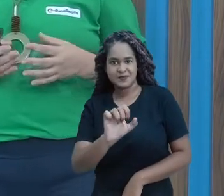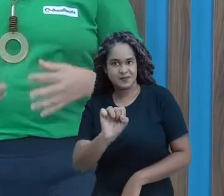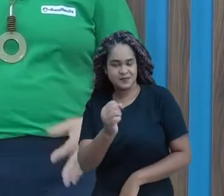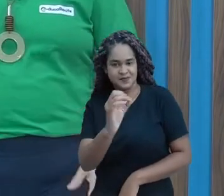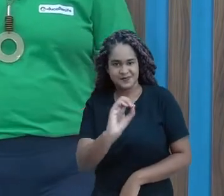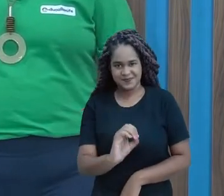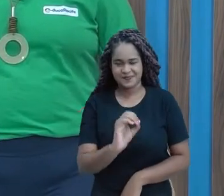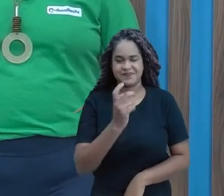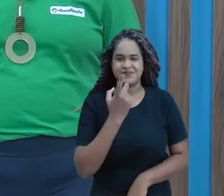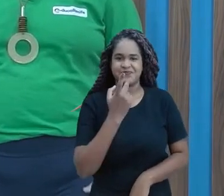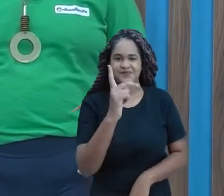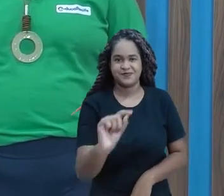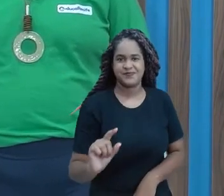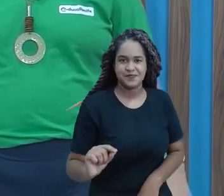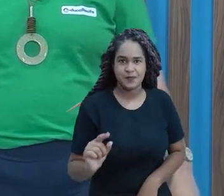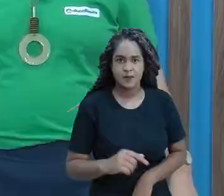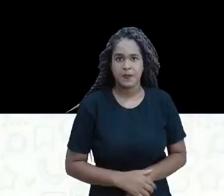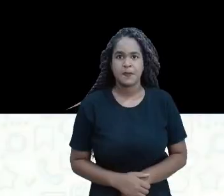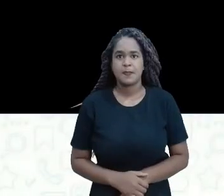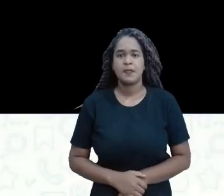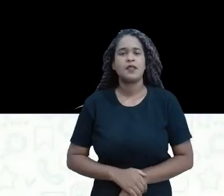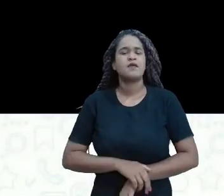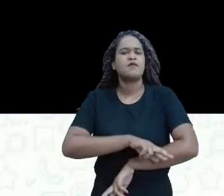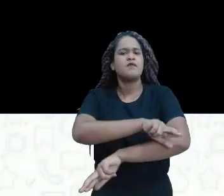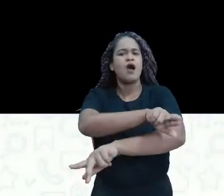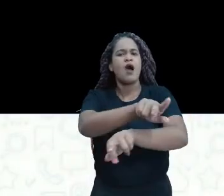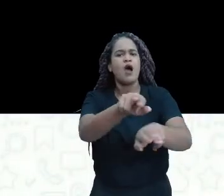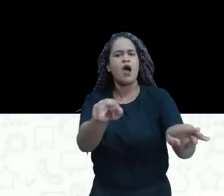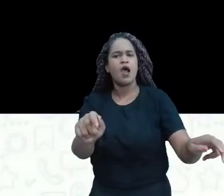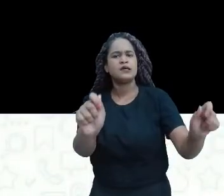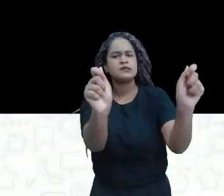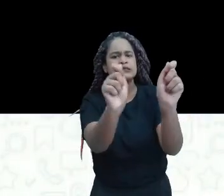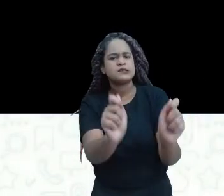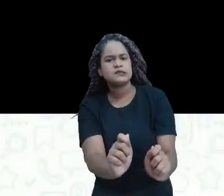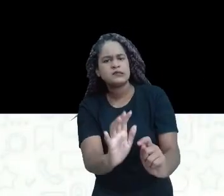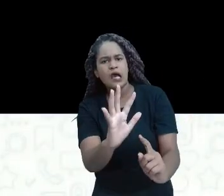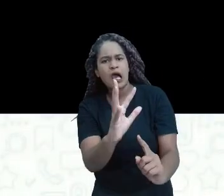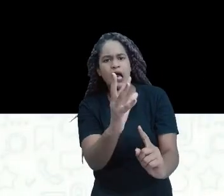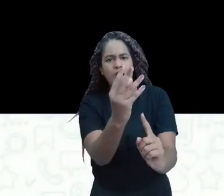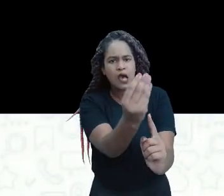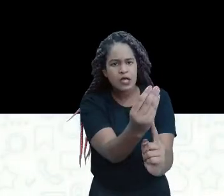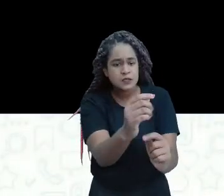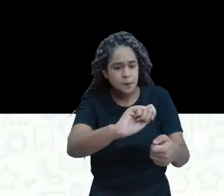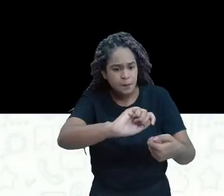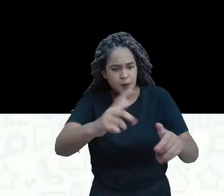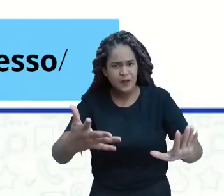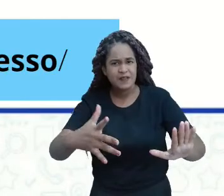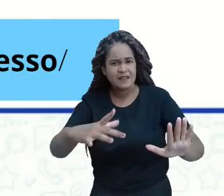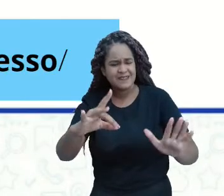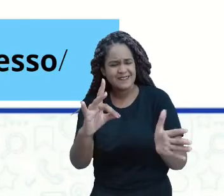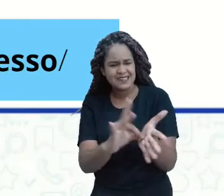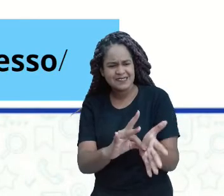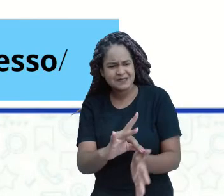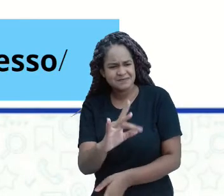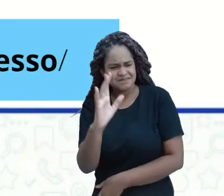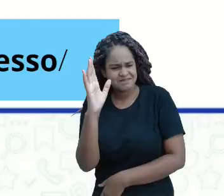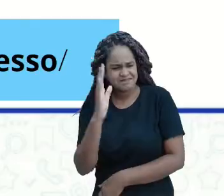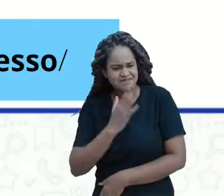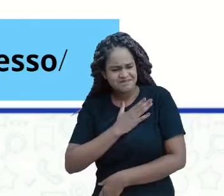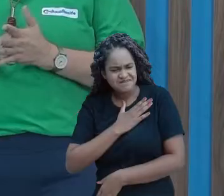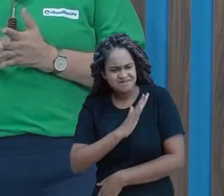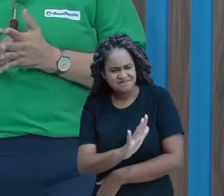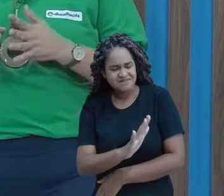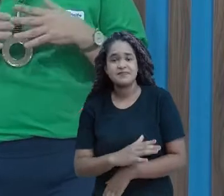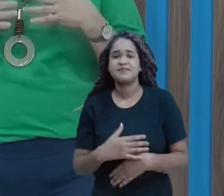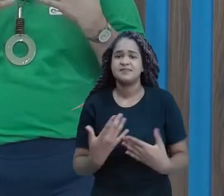E ele diz assim: muita obra moderna é um belo horror. Eu não vou falar sobre isso, não. A gente